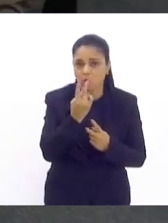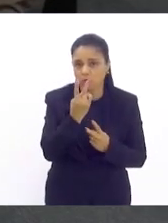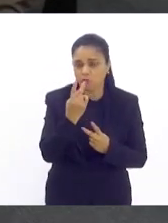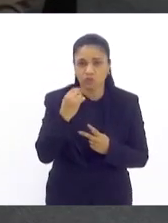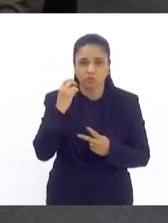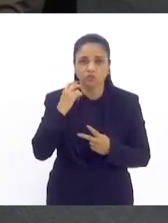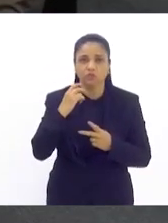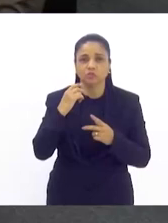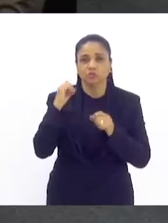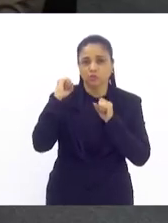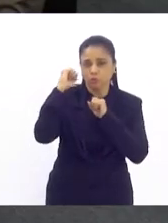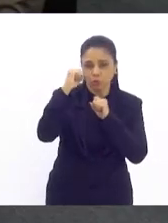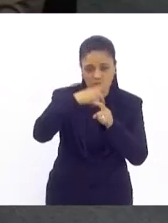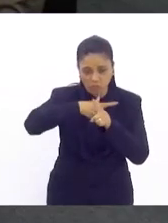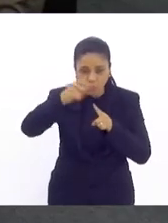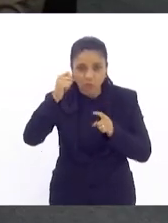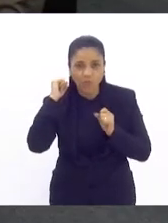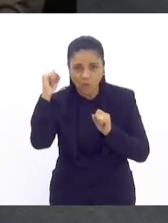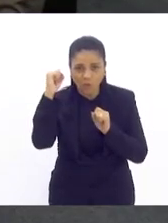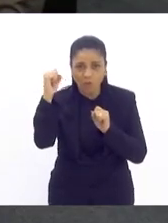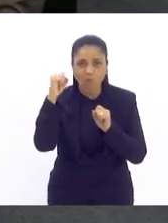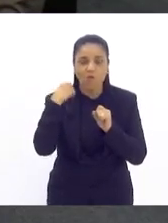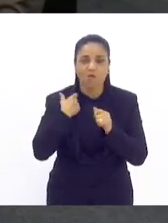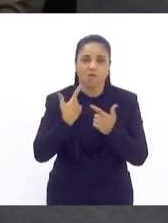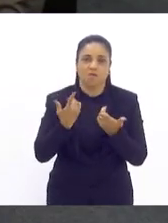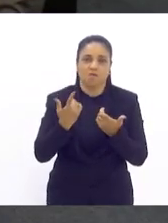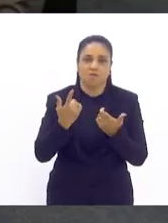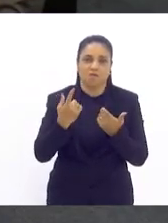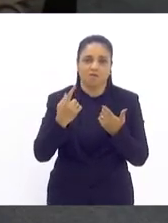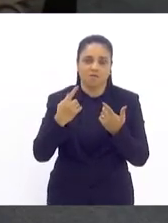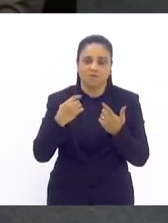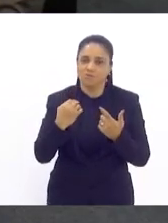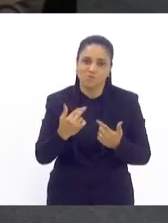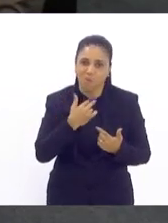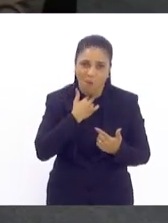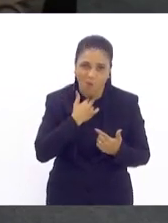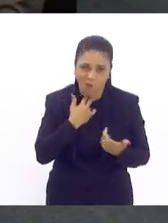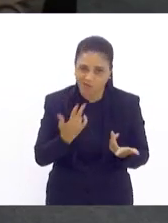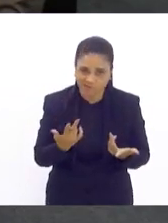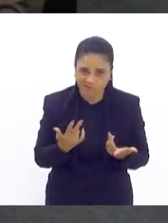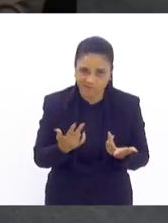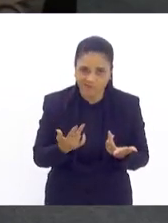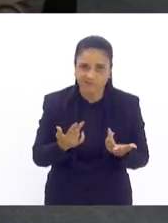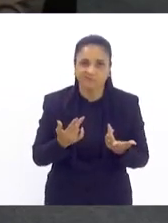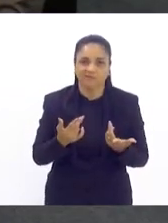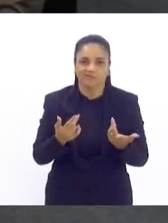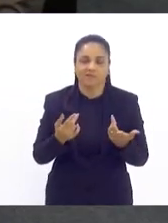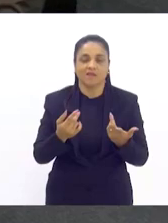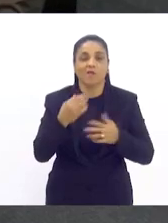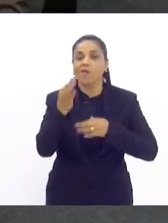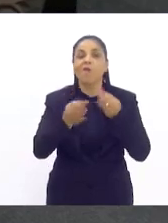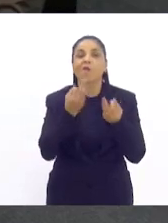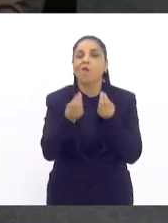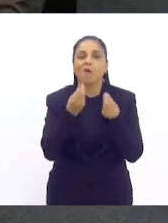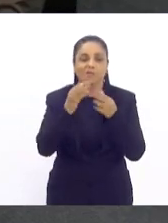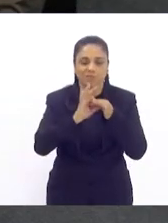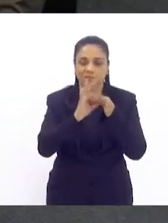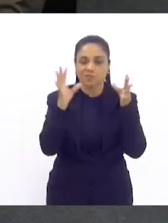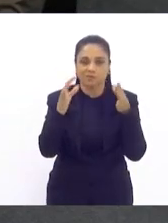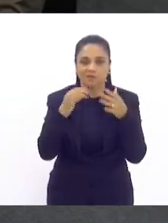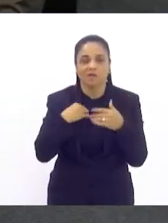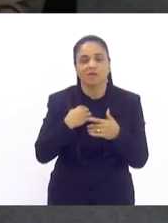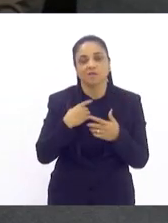de que vários torturadores já morreram não foram nem punidos é um absurdo até porque isso aí é o que a gente fez para construir a democracia